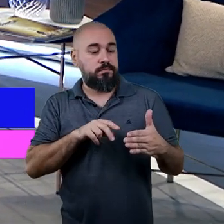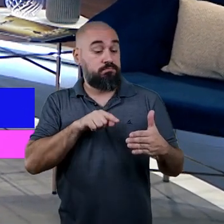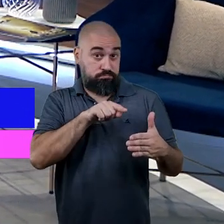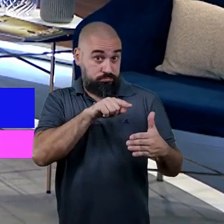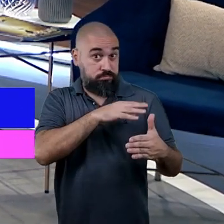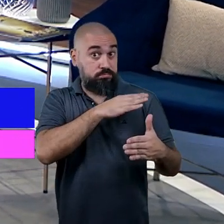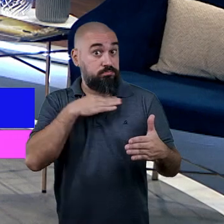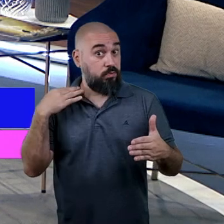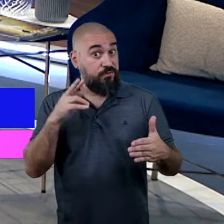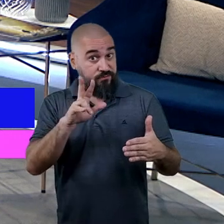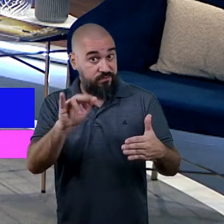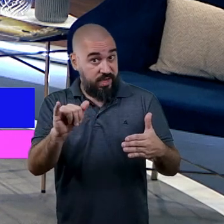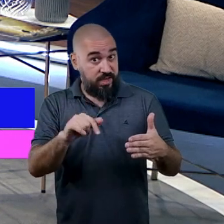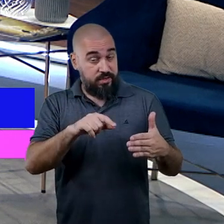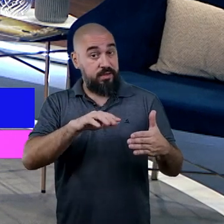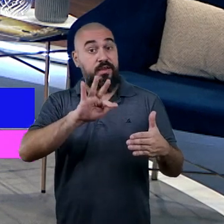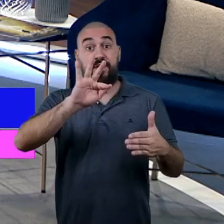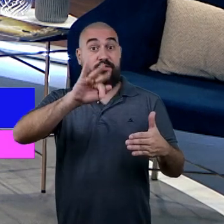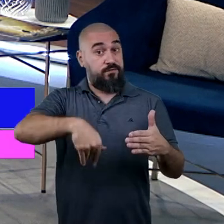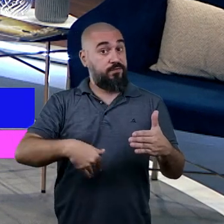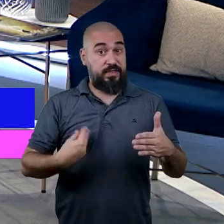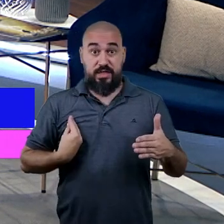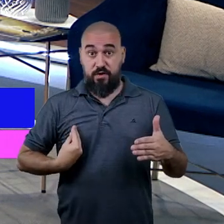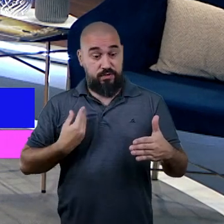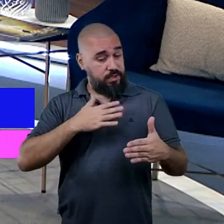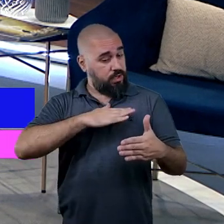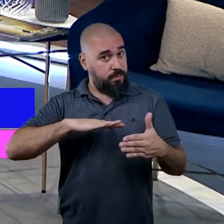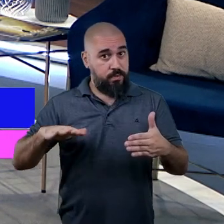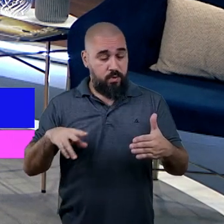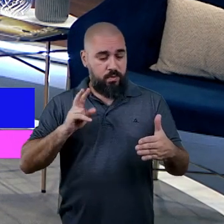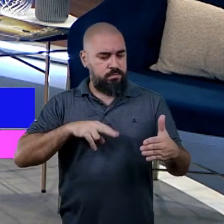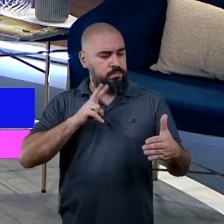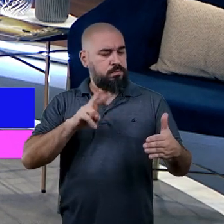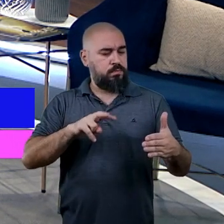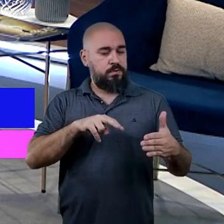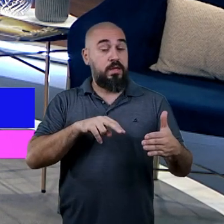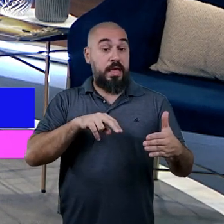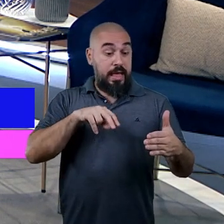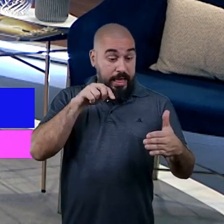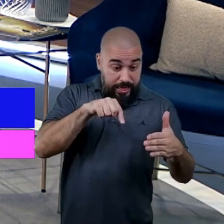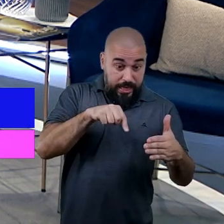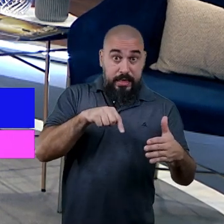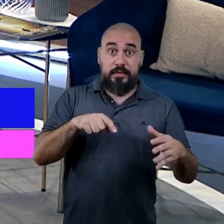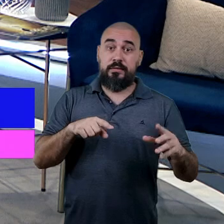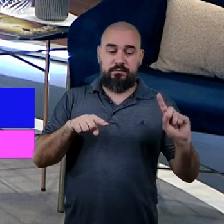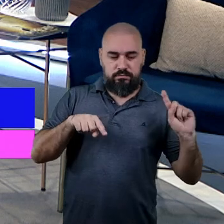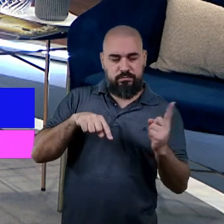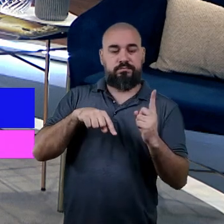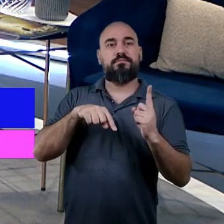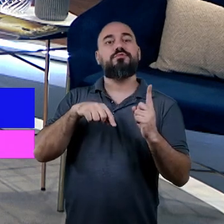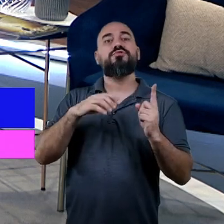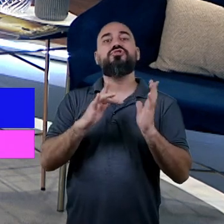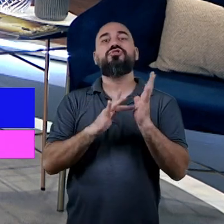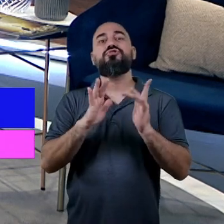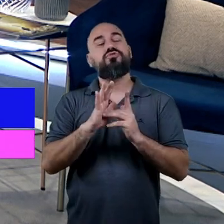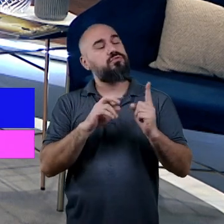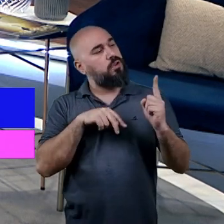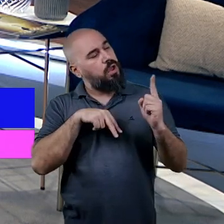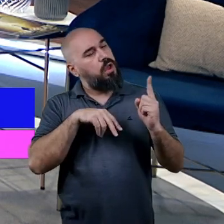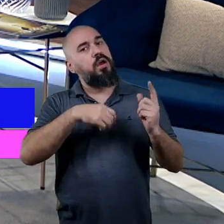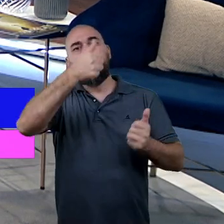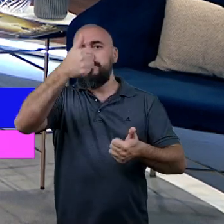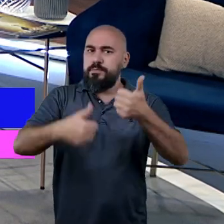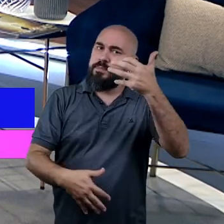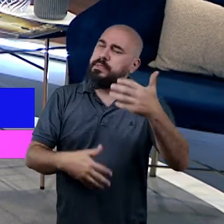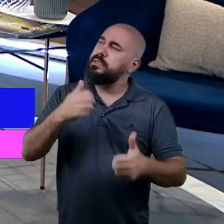morte. Lá significa o fim da vida. Então, nesse momento aqui, eu me encontro com Deus. Eu entendo a graça, eu entendo o sacrifício de Cristo na cruz